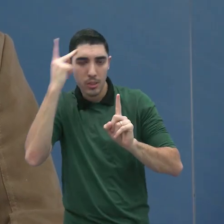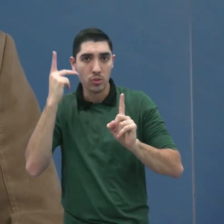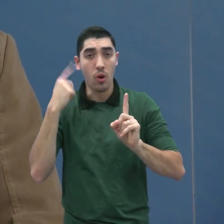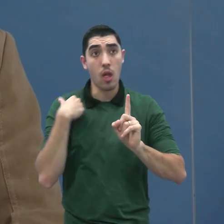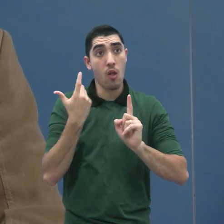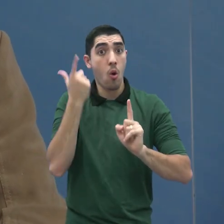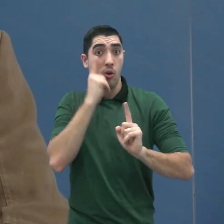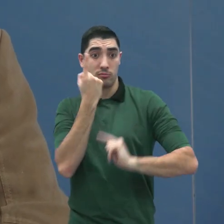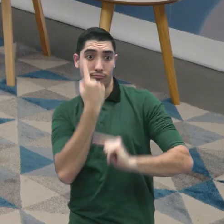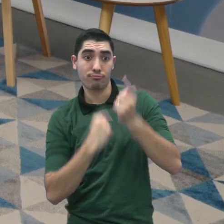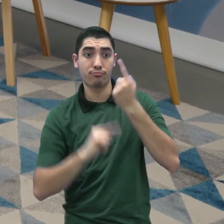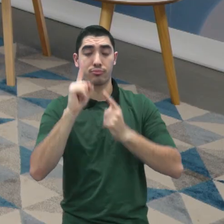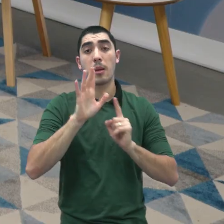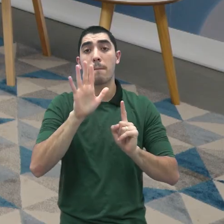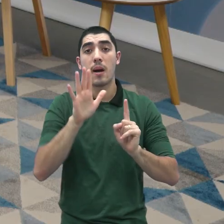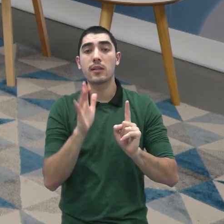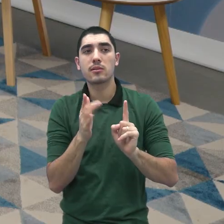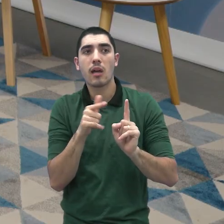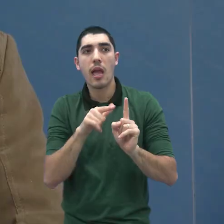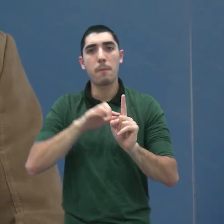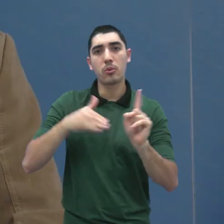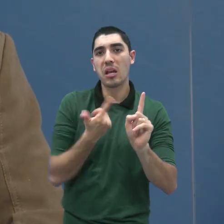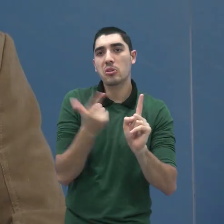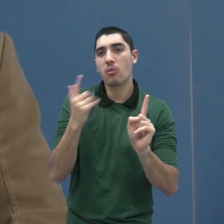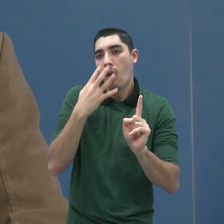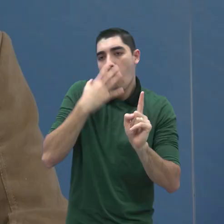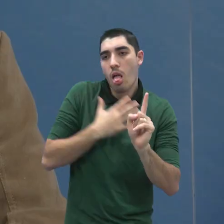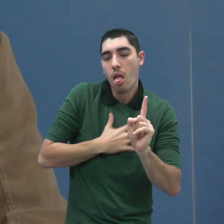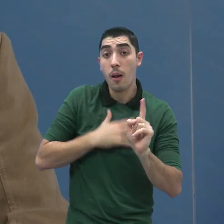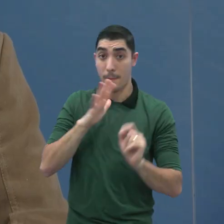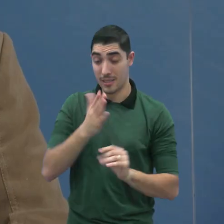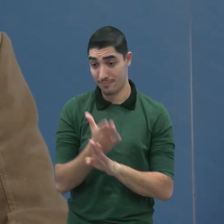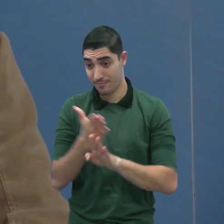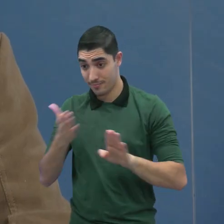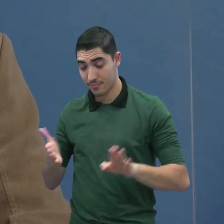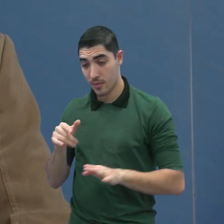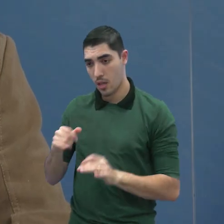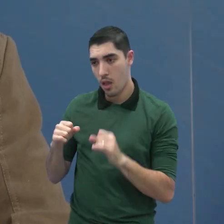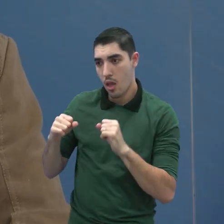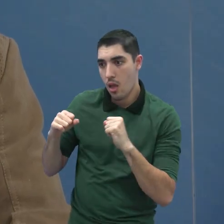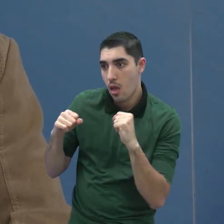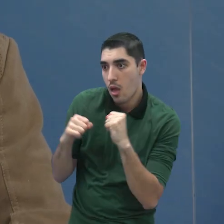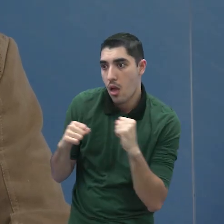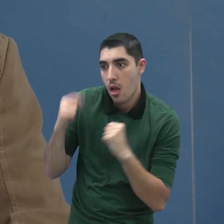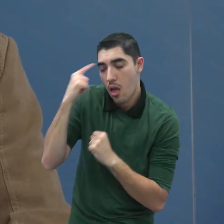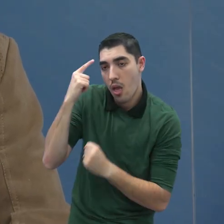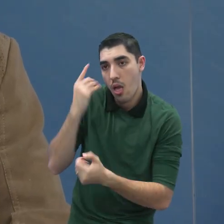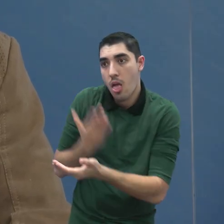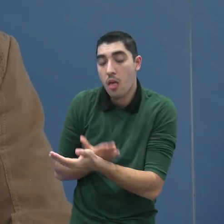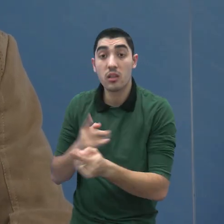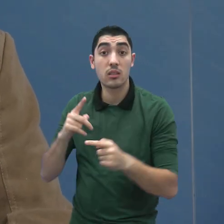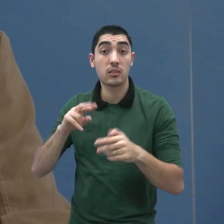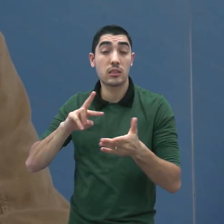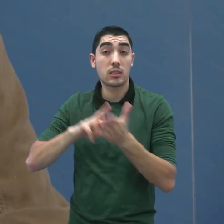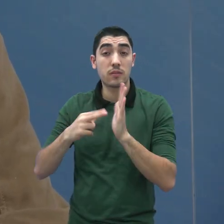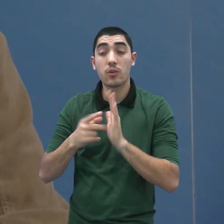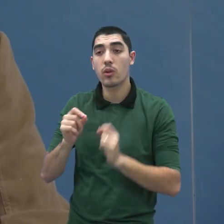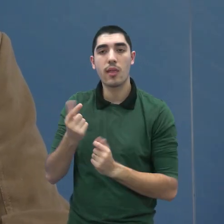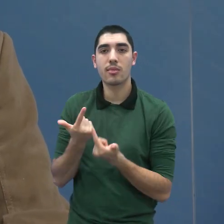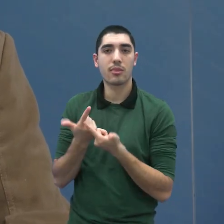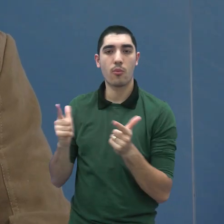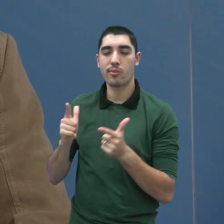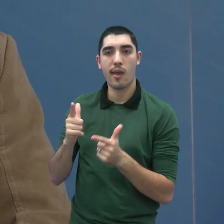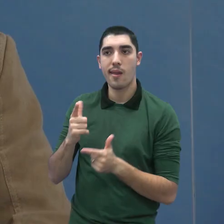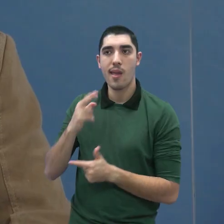paixão. Uhum. E fanatismo, acho que seria uma questão da irracionalidade dessa paixão, uma coisa